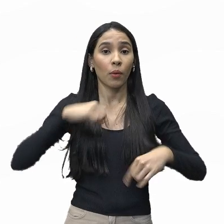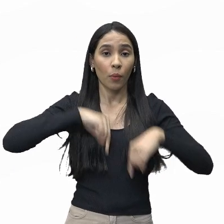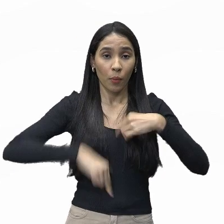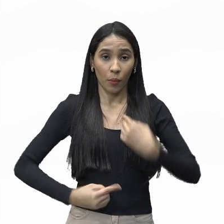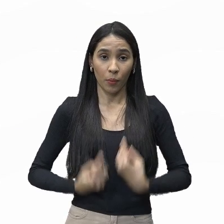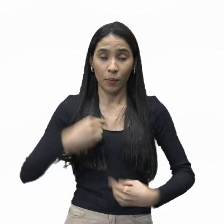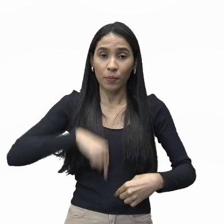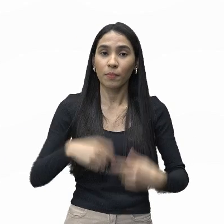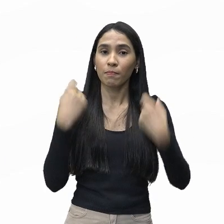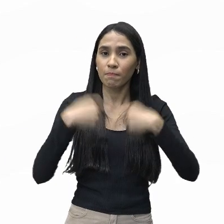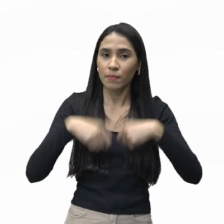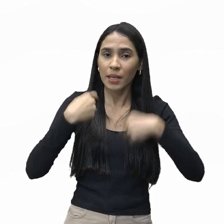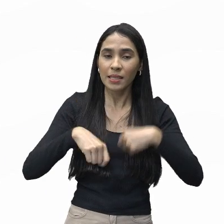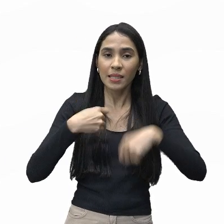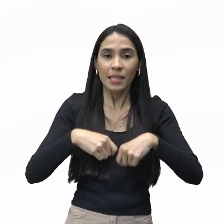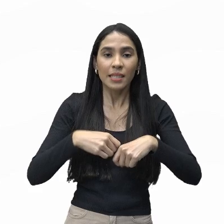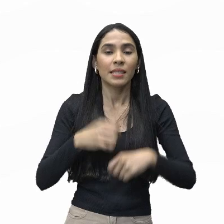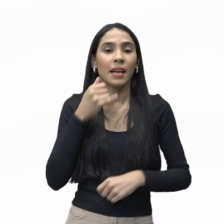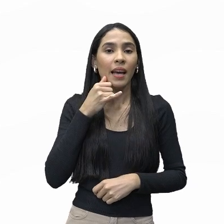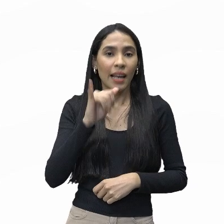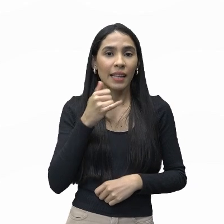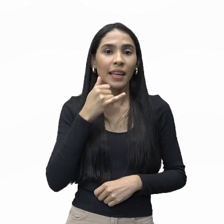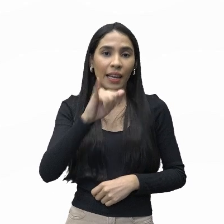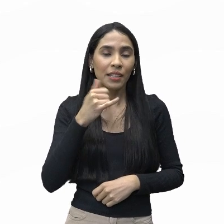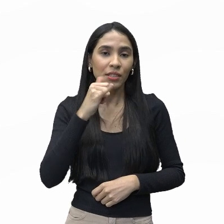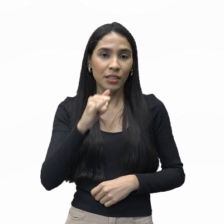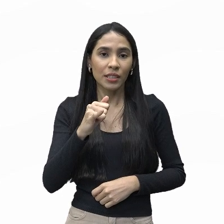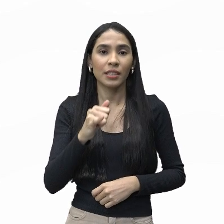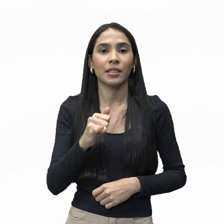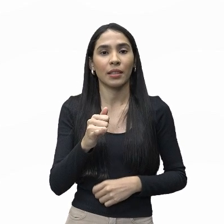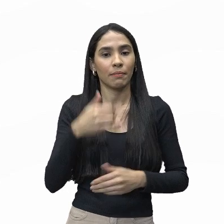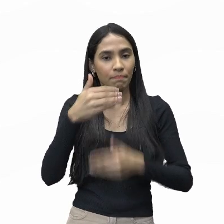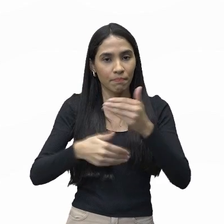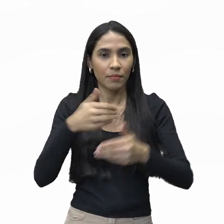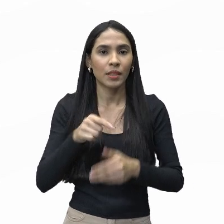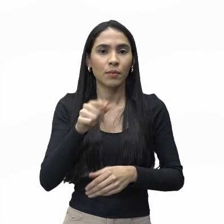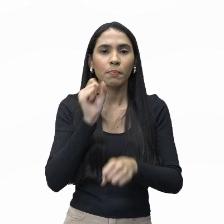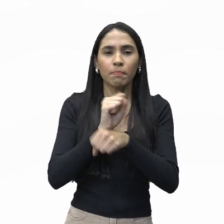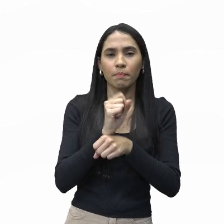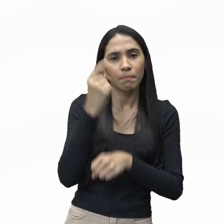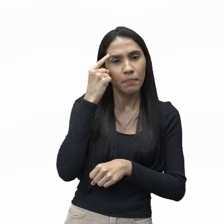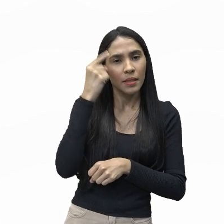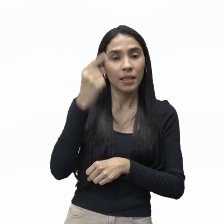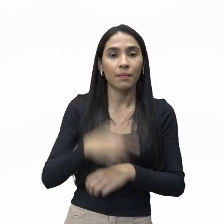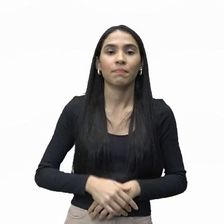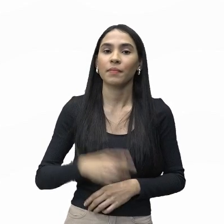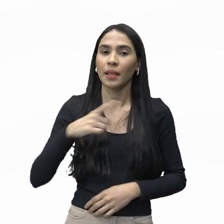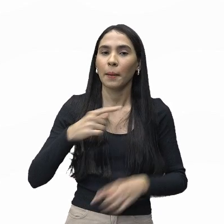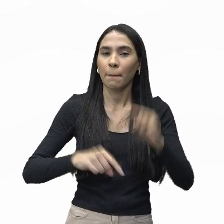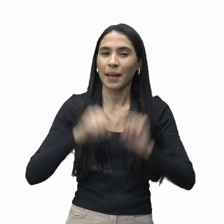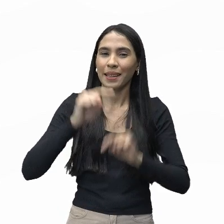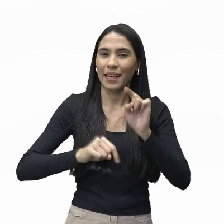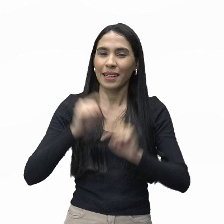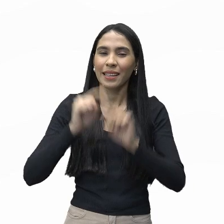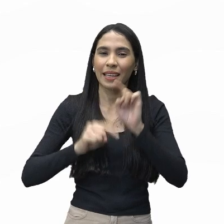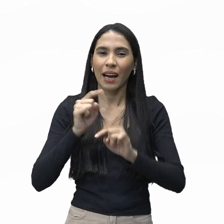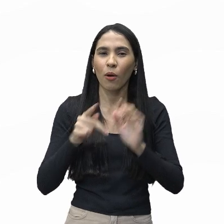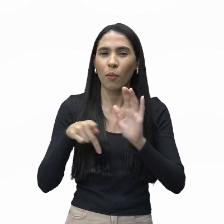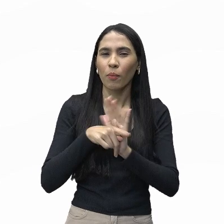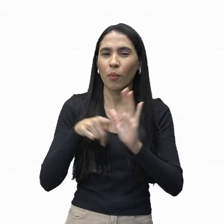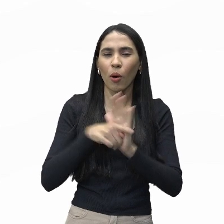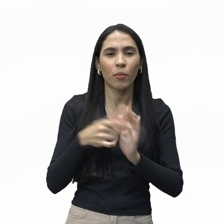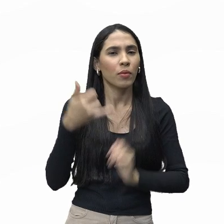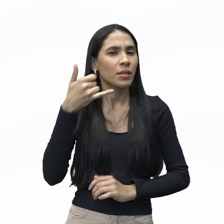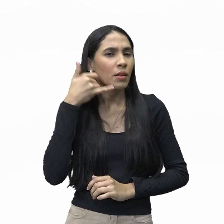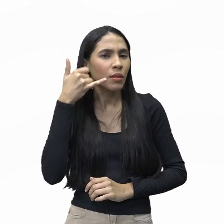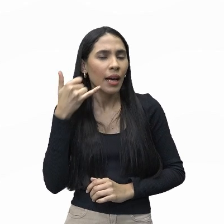precisa de energia para funcionar. Se você parar para pensar, existem aparelhos eletrônicos aí na sua casa, televisão, celular,